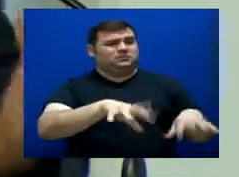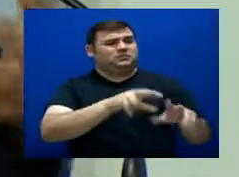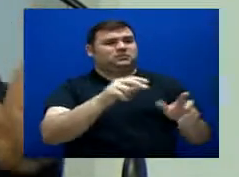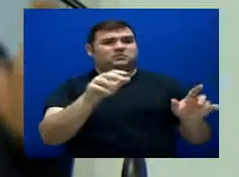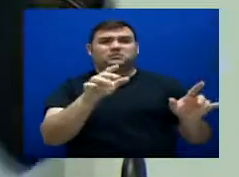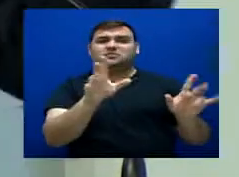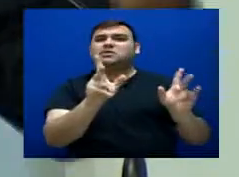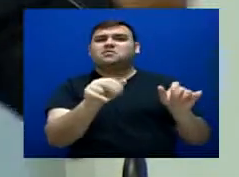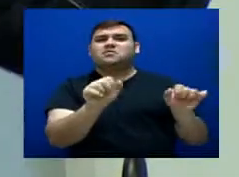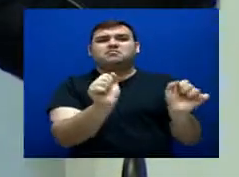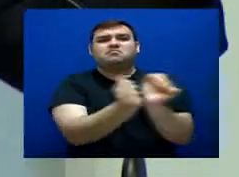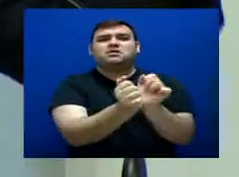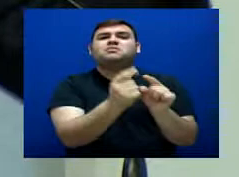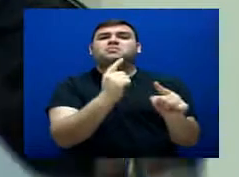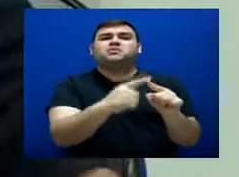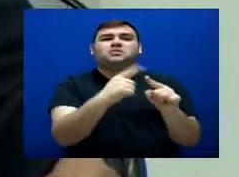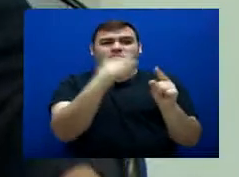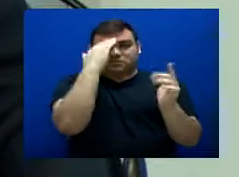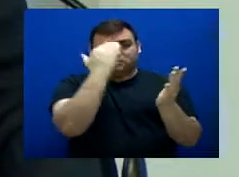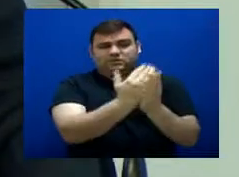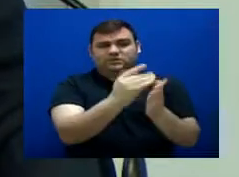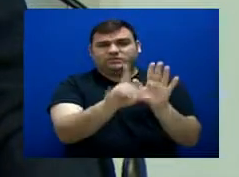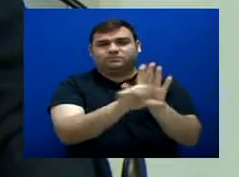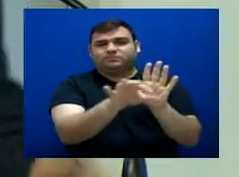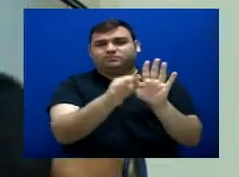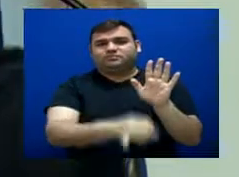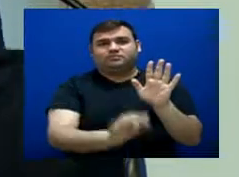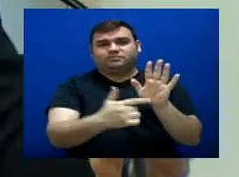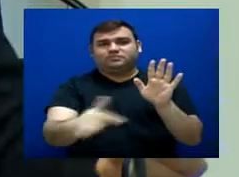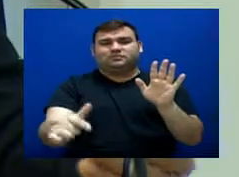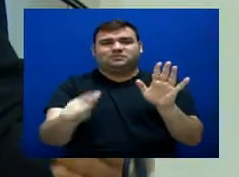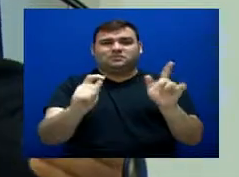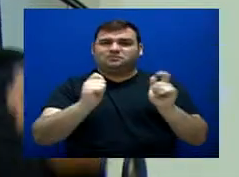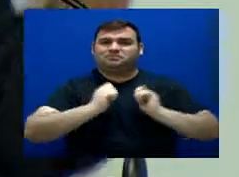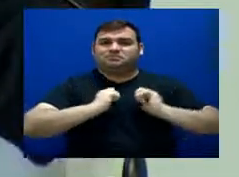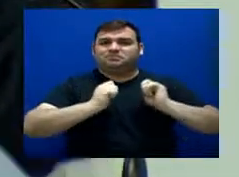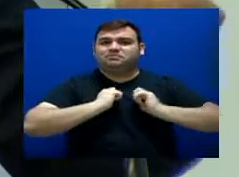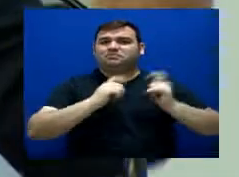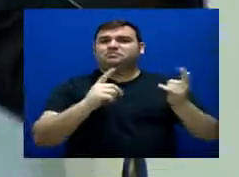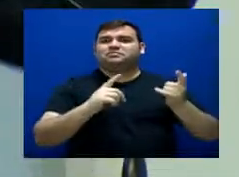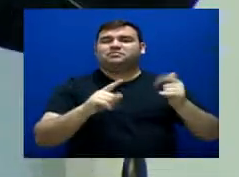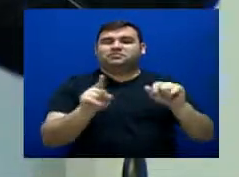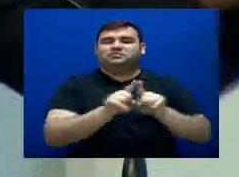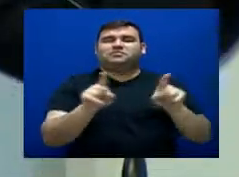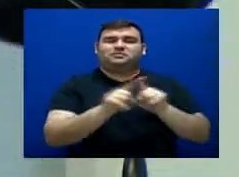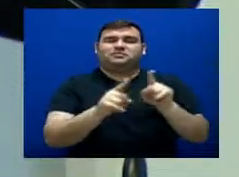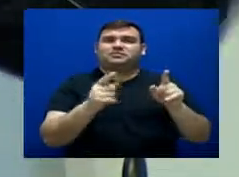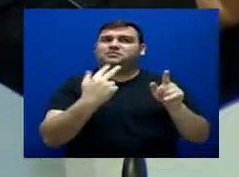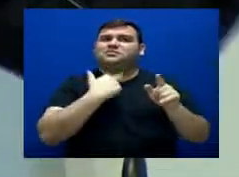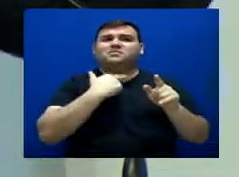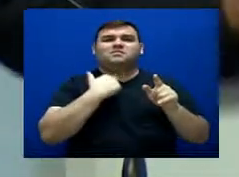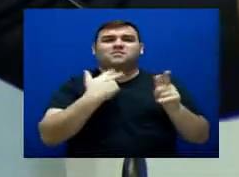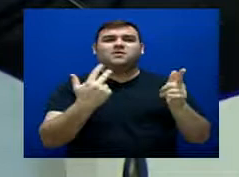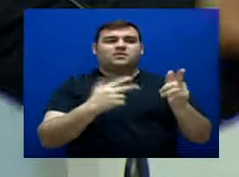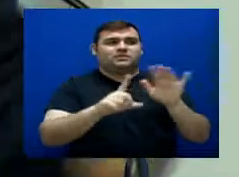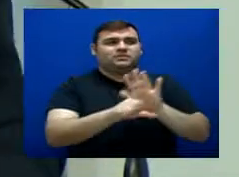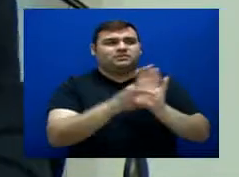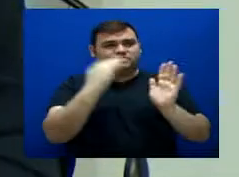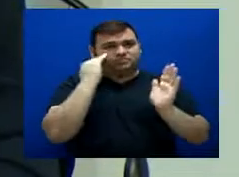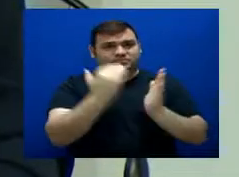não podendo cumprir o seu direito na lei. É omissão em não poder fazer a